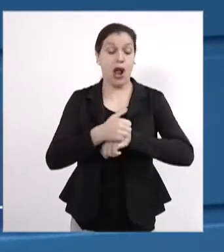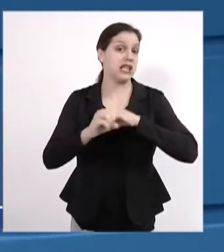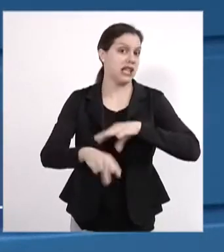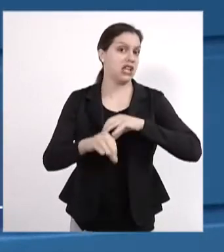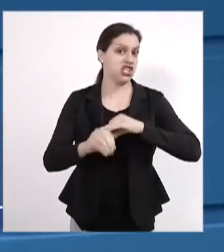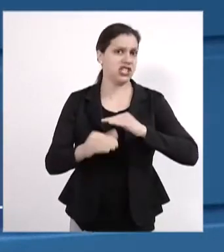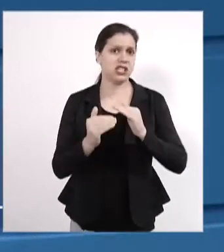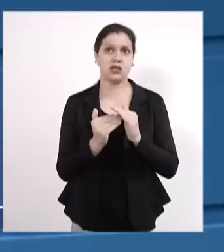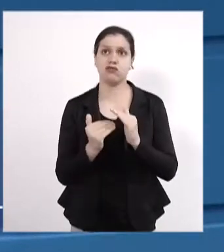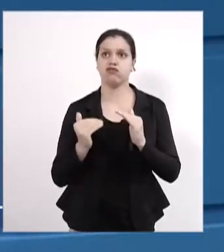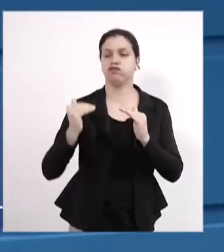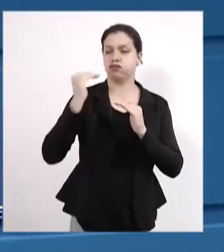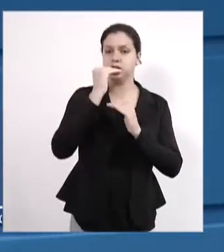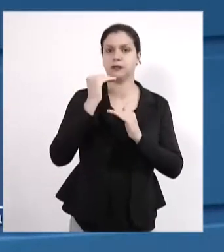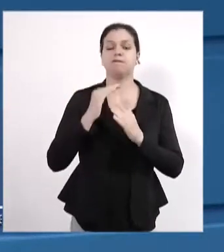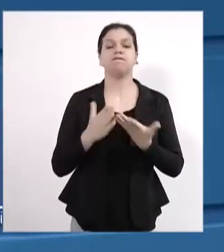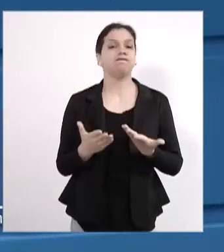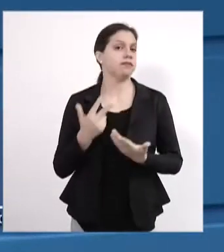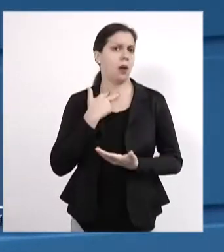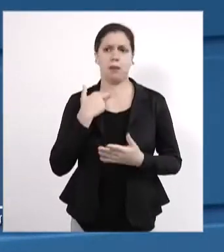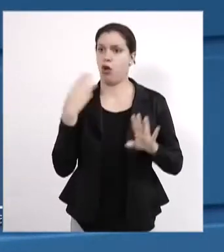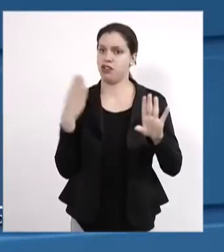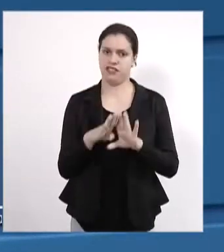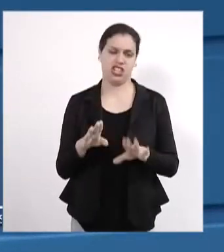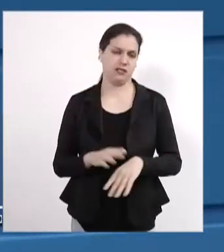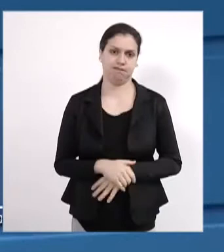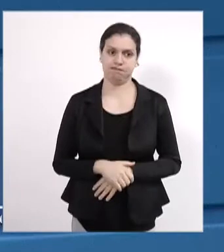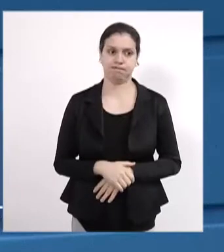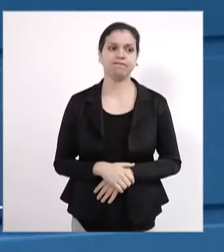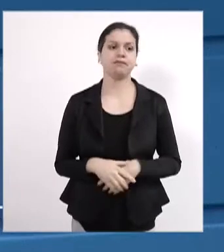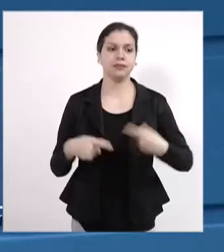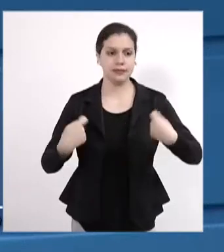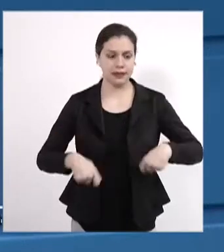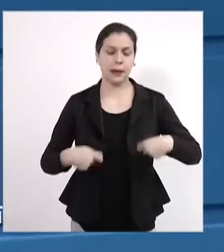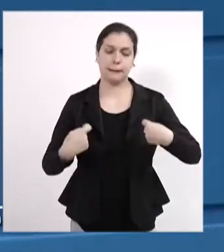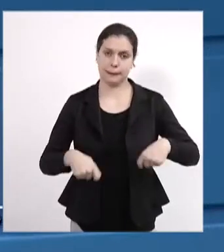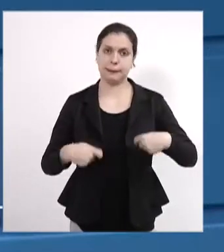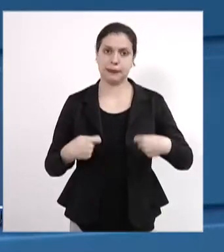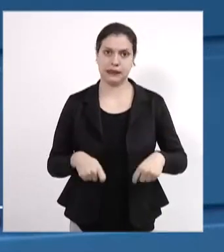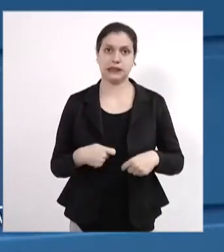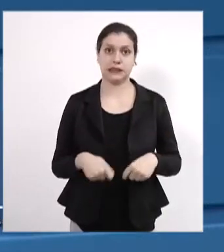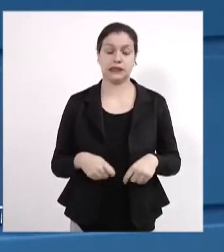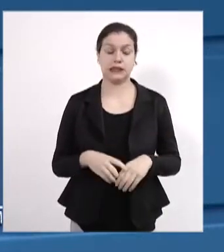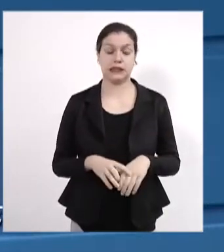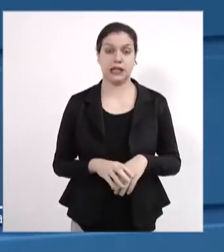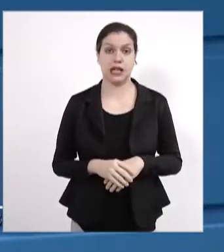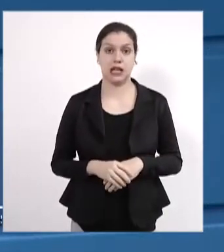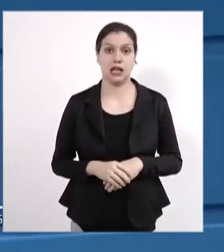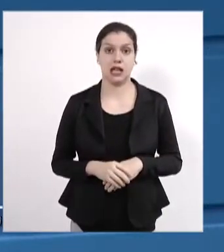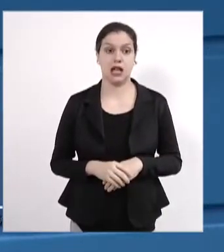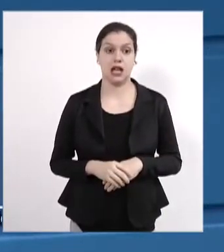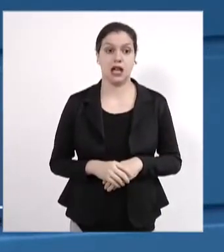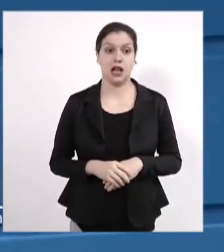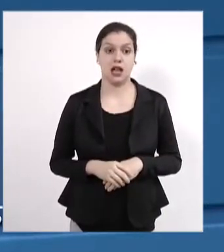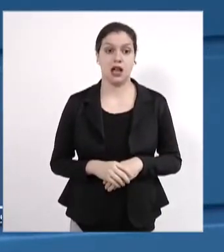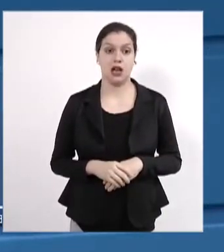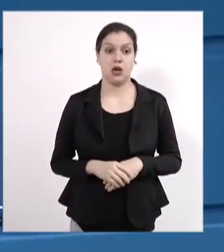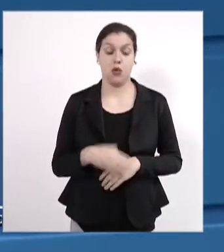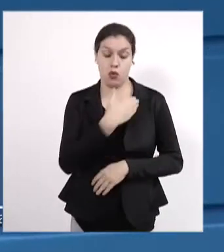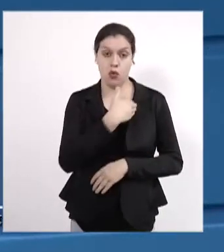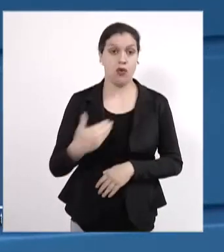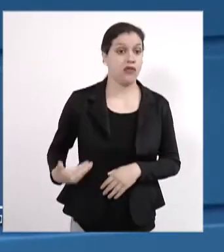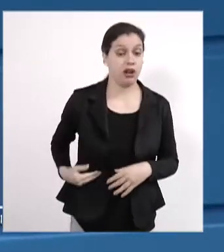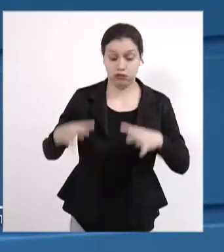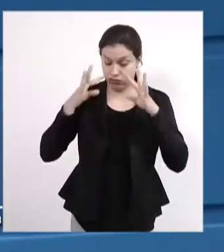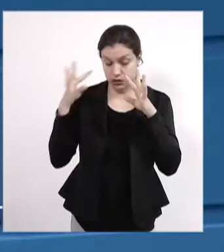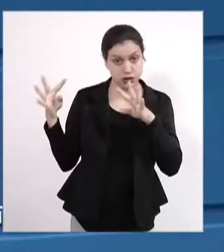média, não podem fechar as portas, e isso tem que ser levado em conta. É esse tratamento que tem que ser dado pelo governo